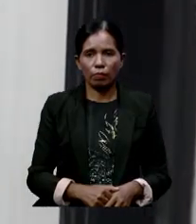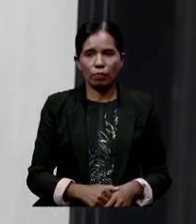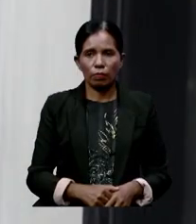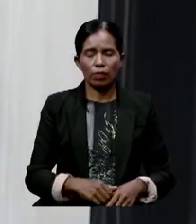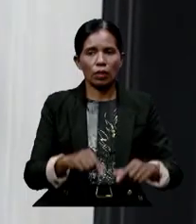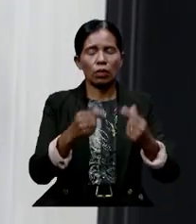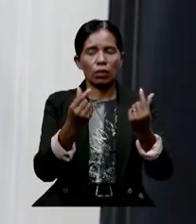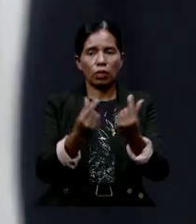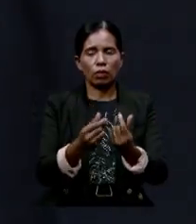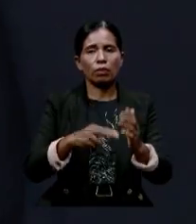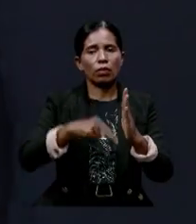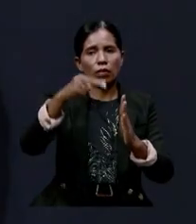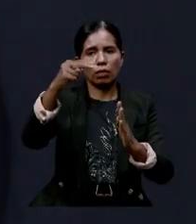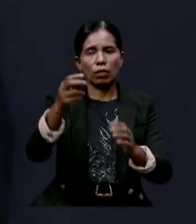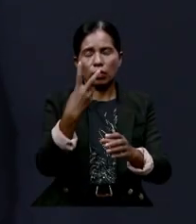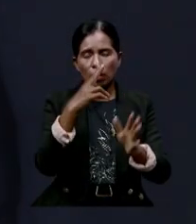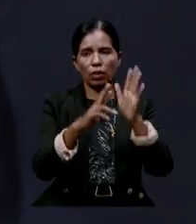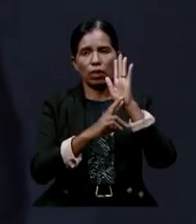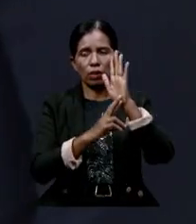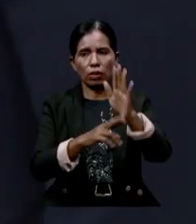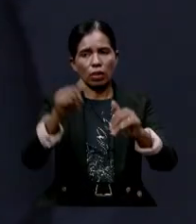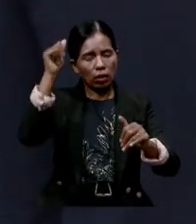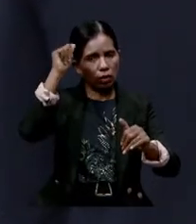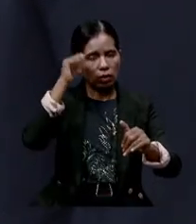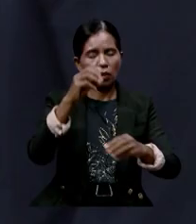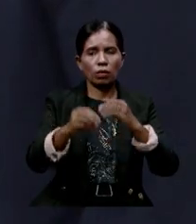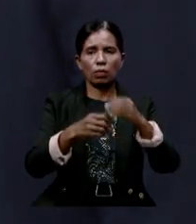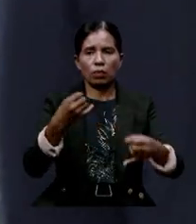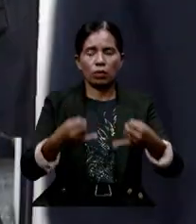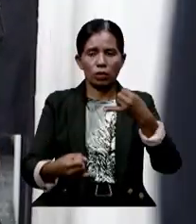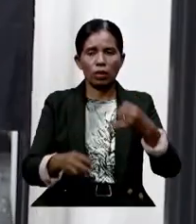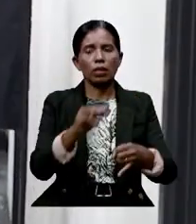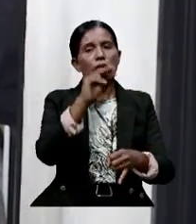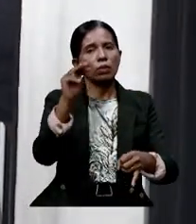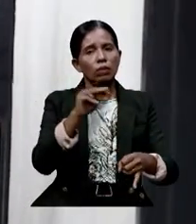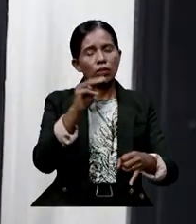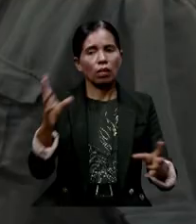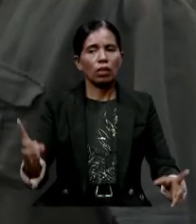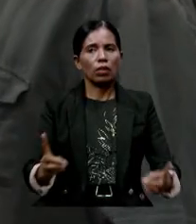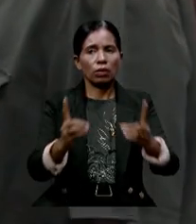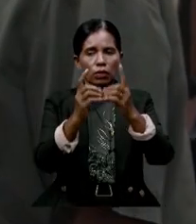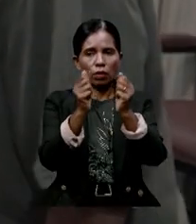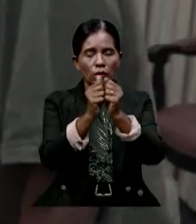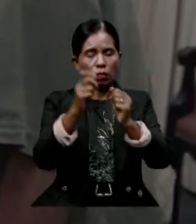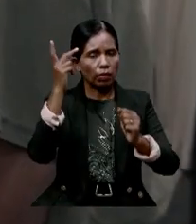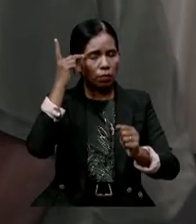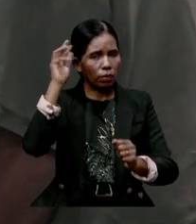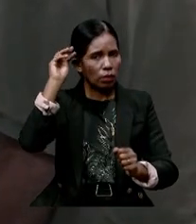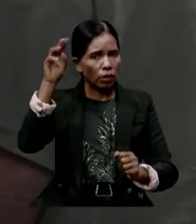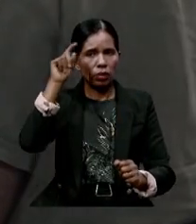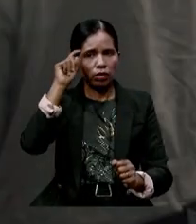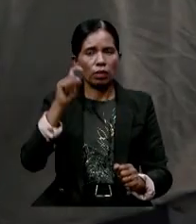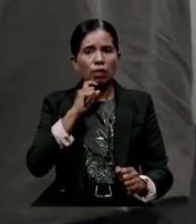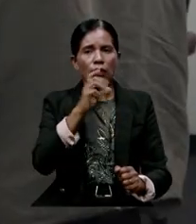Grupo alto nível nebeto halo relatório análise do setor justiça e a segunda né a sorumalo primeiro ministro Kairala Xanana